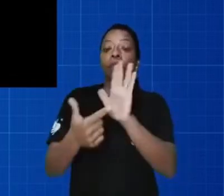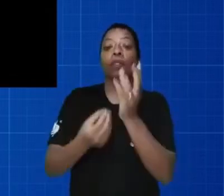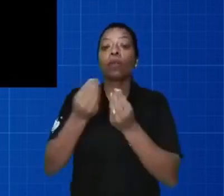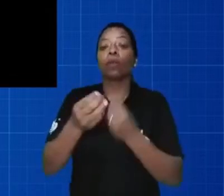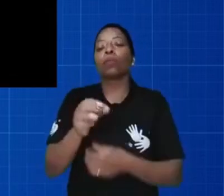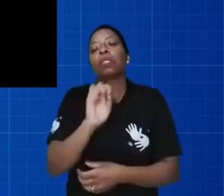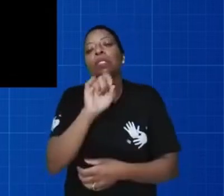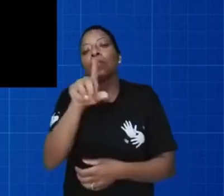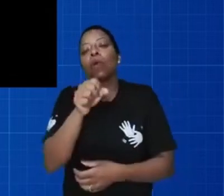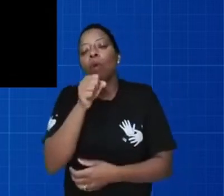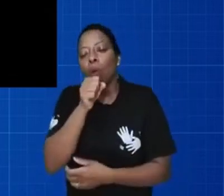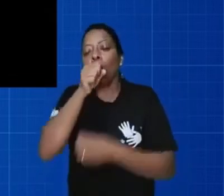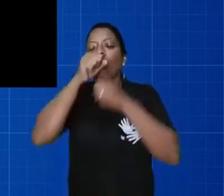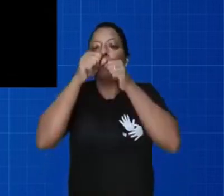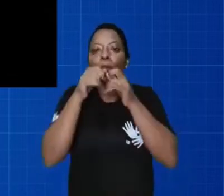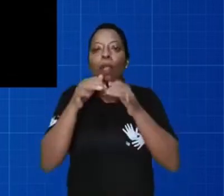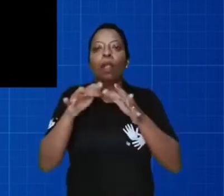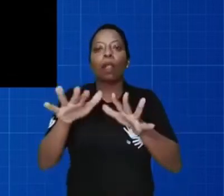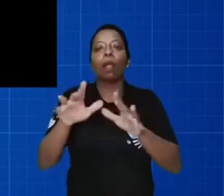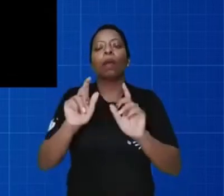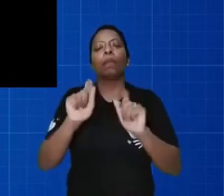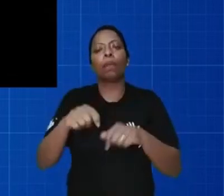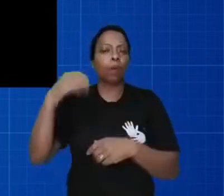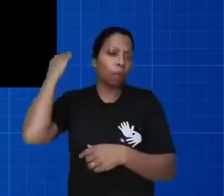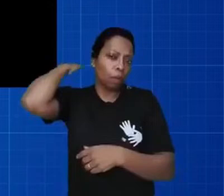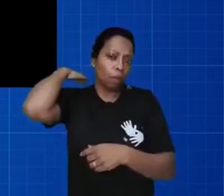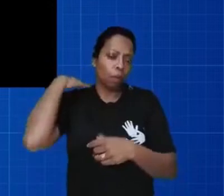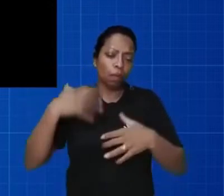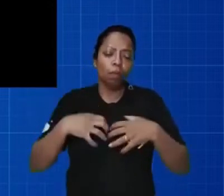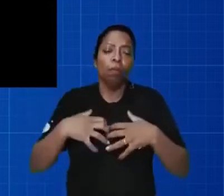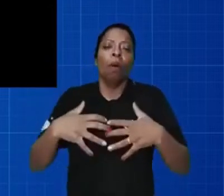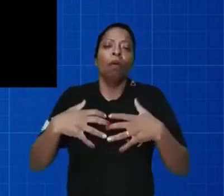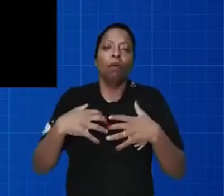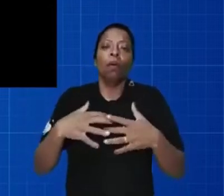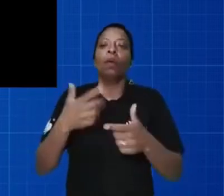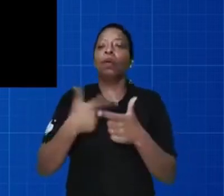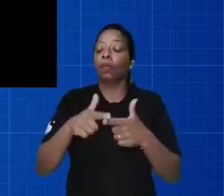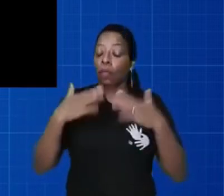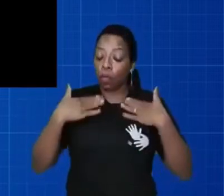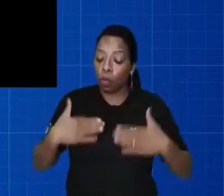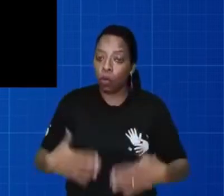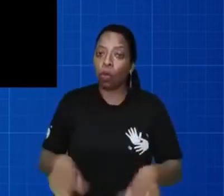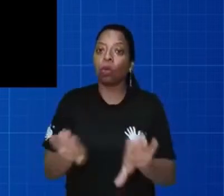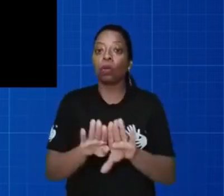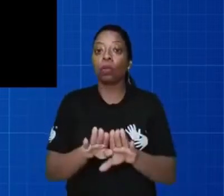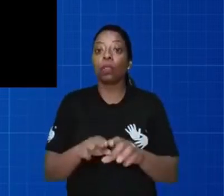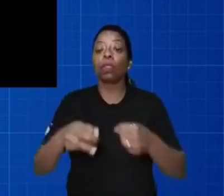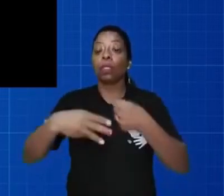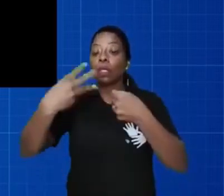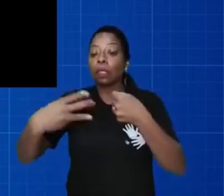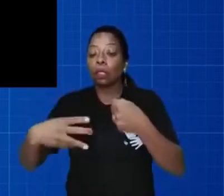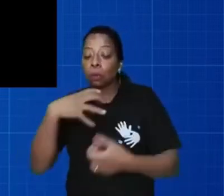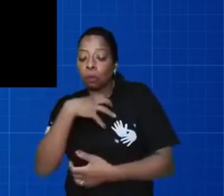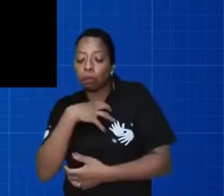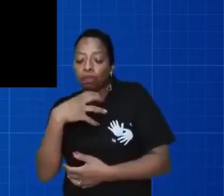também. O sintoma vai variar muito de acordo com o local que ela tiver instalada, mas geralmente é fraqueza, perda de peso, febre, suor